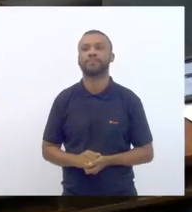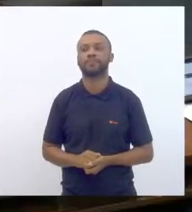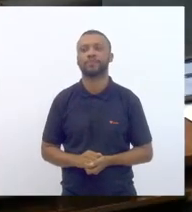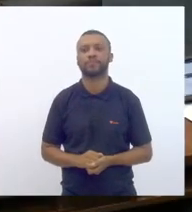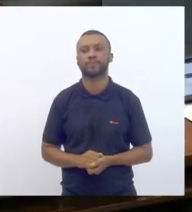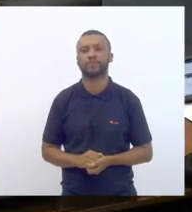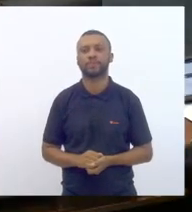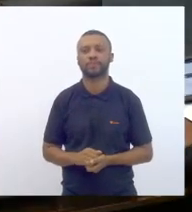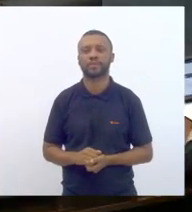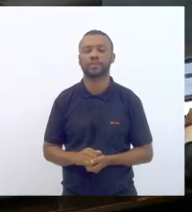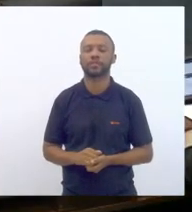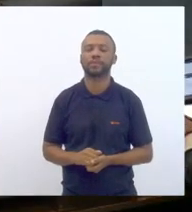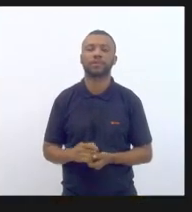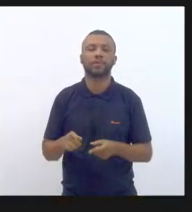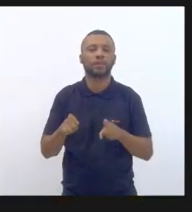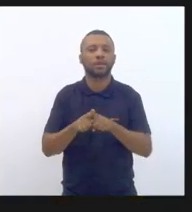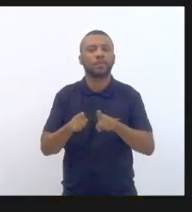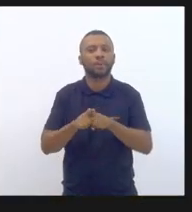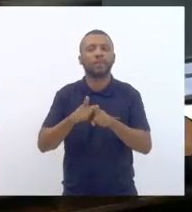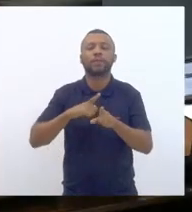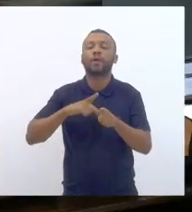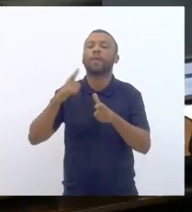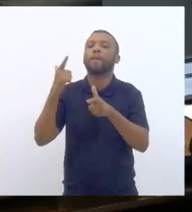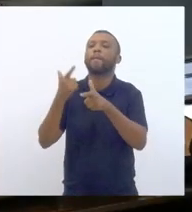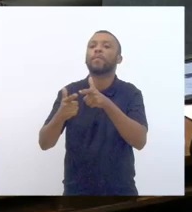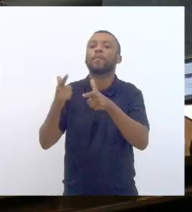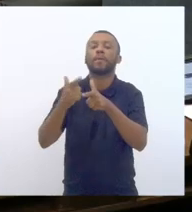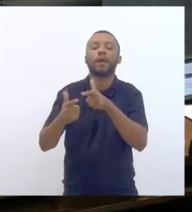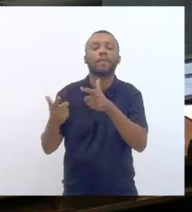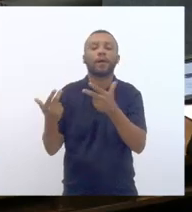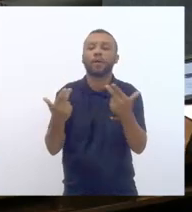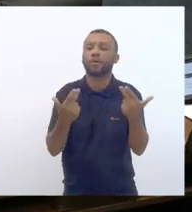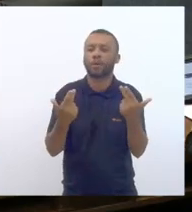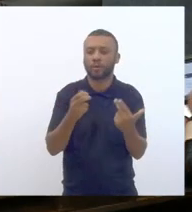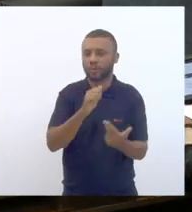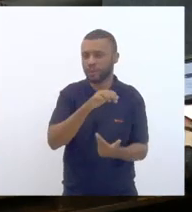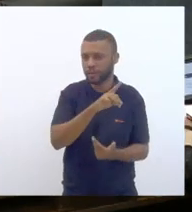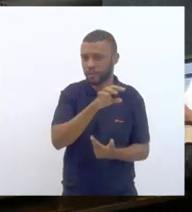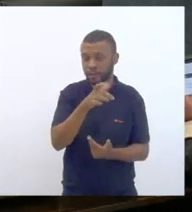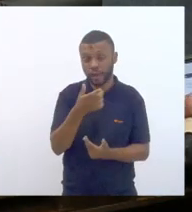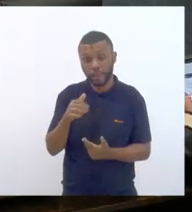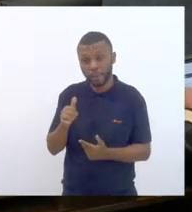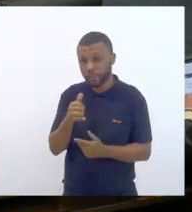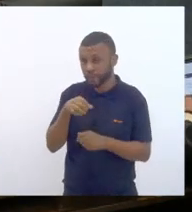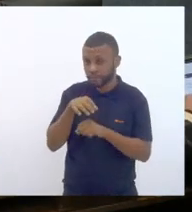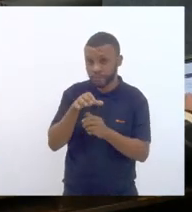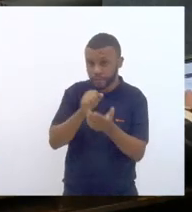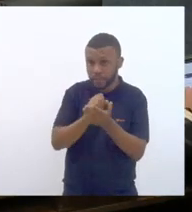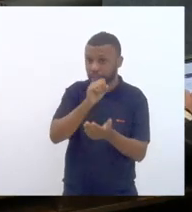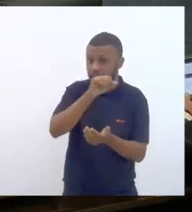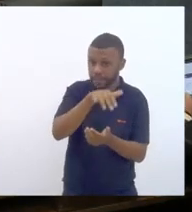Presidente, estou com o mesmo problema do André. Estou com medo de acabar minha bateria. Queria consignar um voto sim, também sim para o